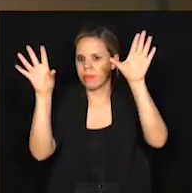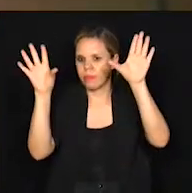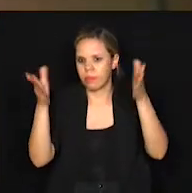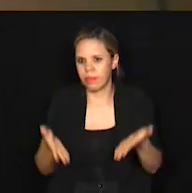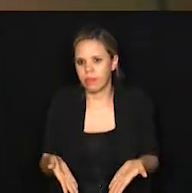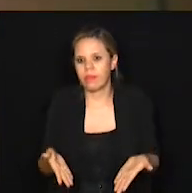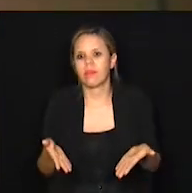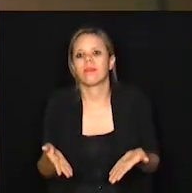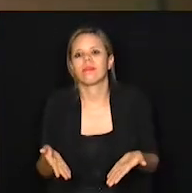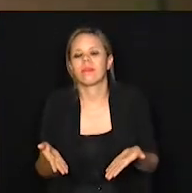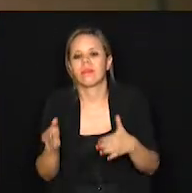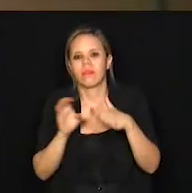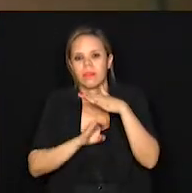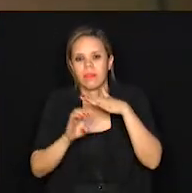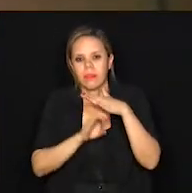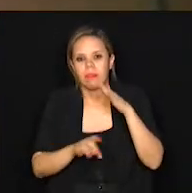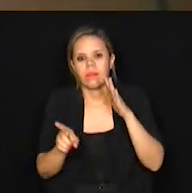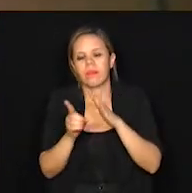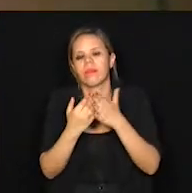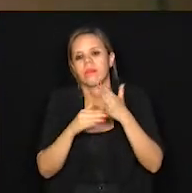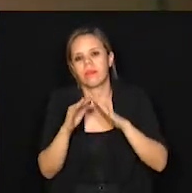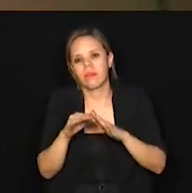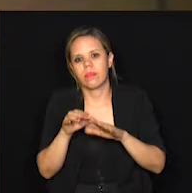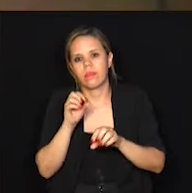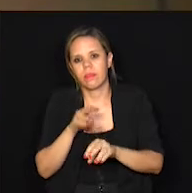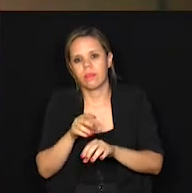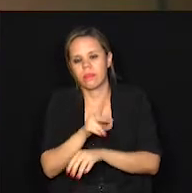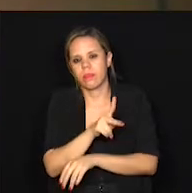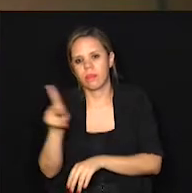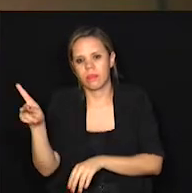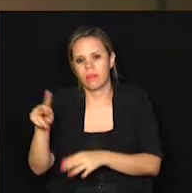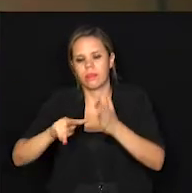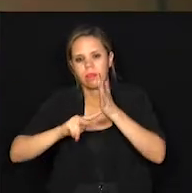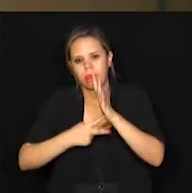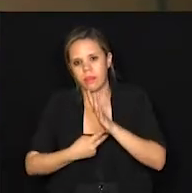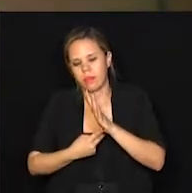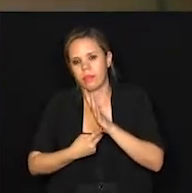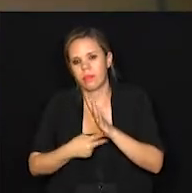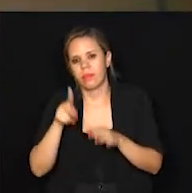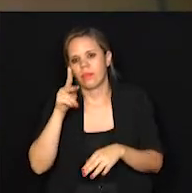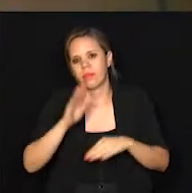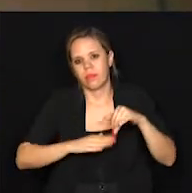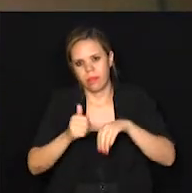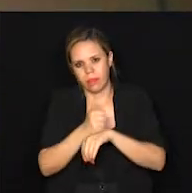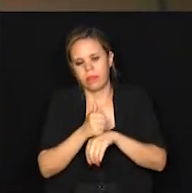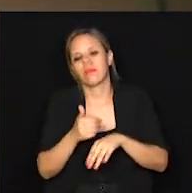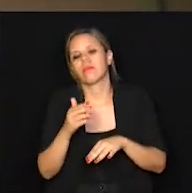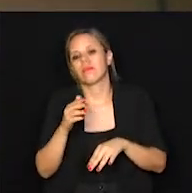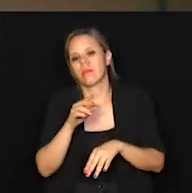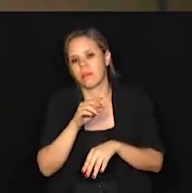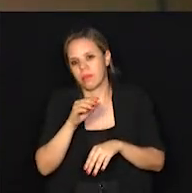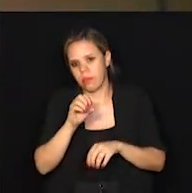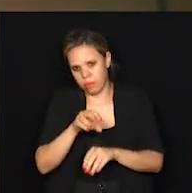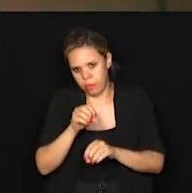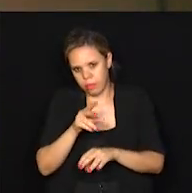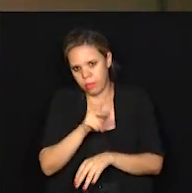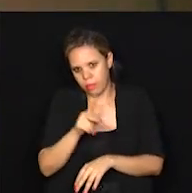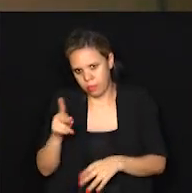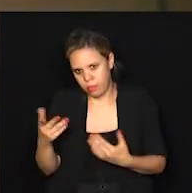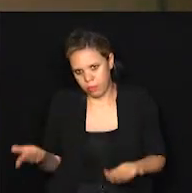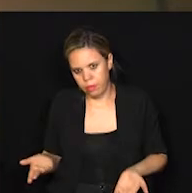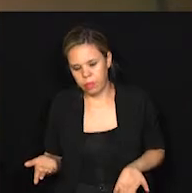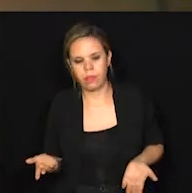processo. E eu acho que tem muita coisa boa acontecendo, tanto em escolas públicas como em escolas particulares,